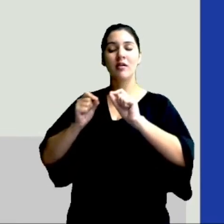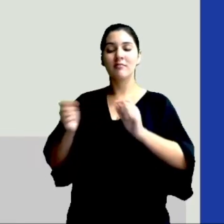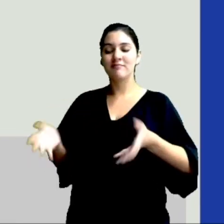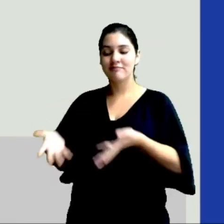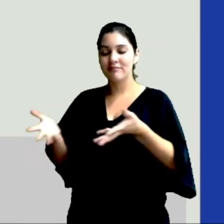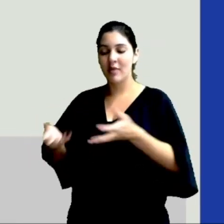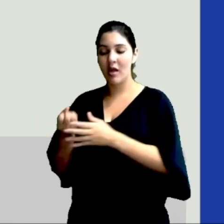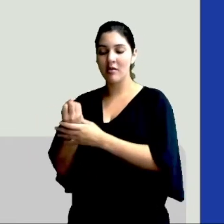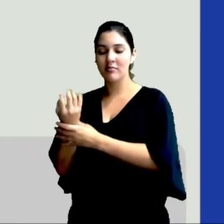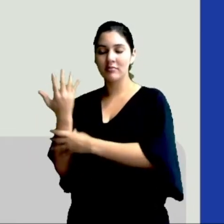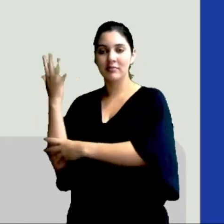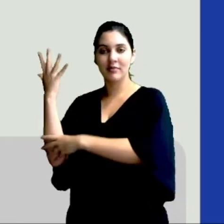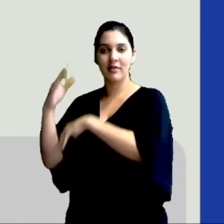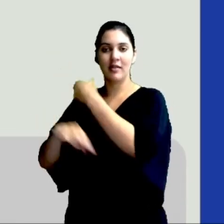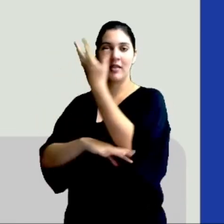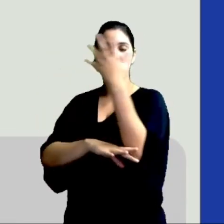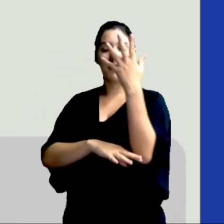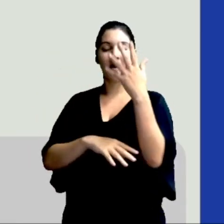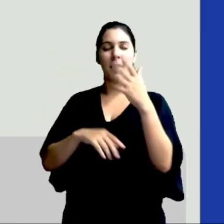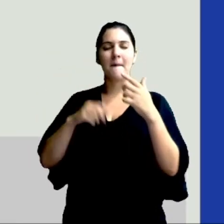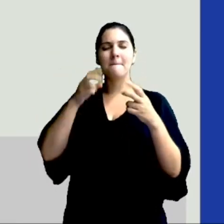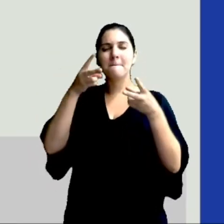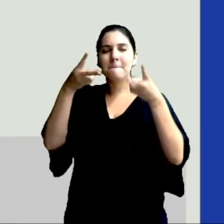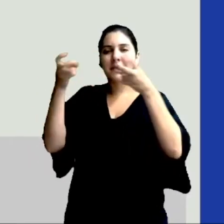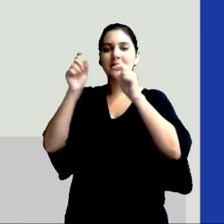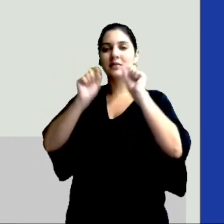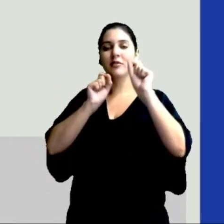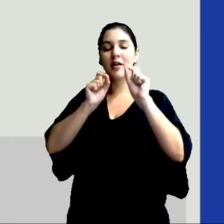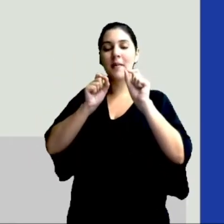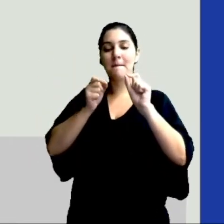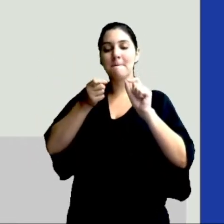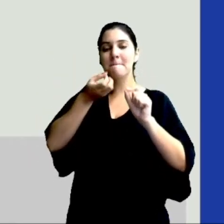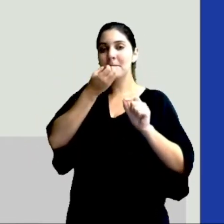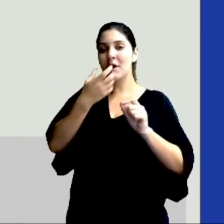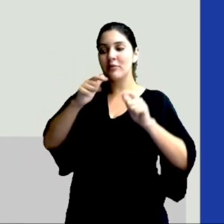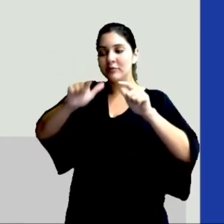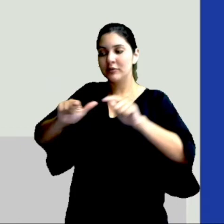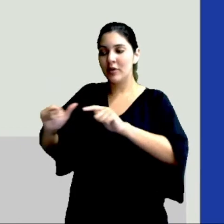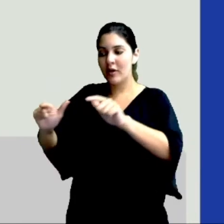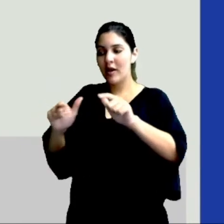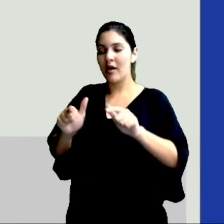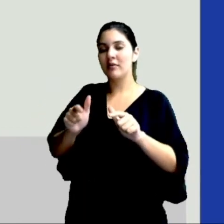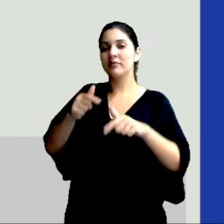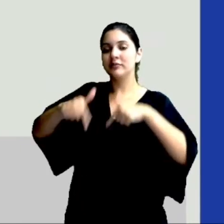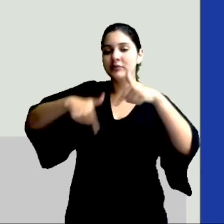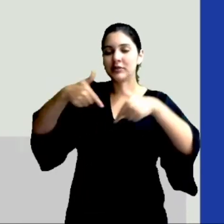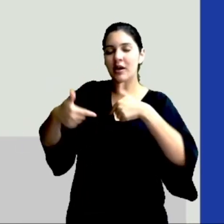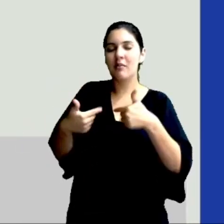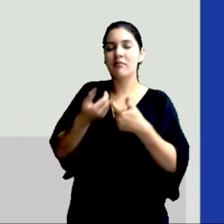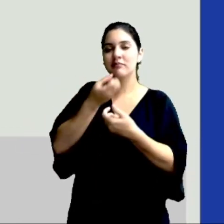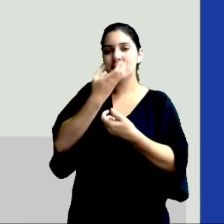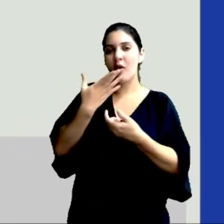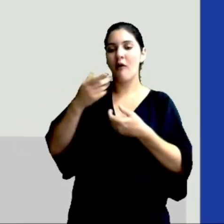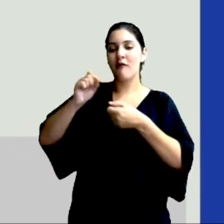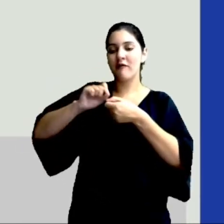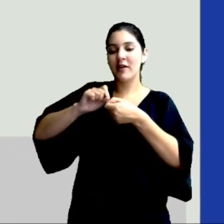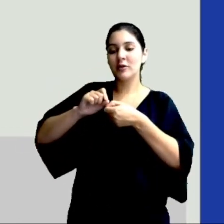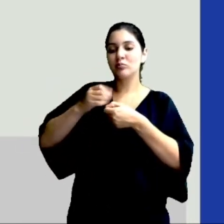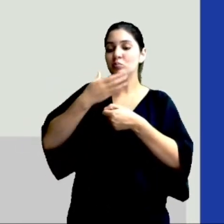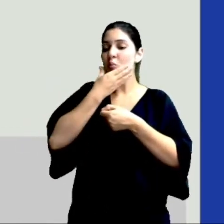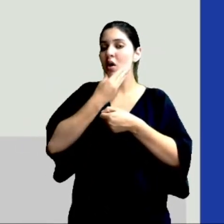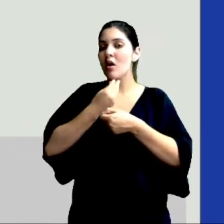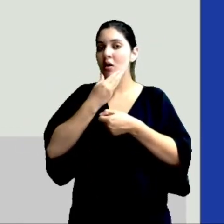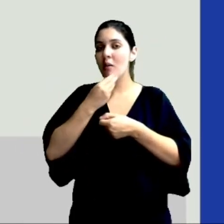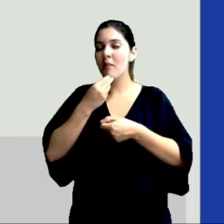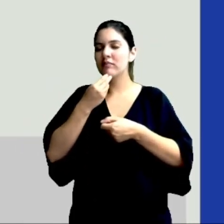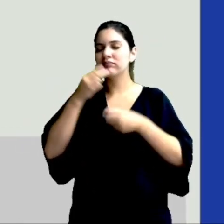você observa que é bem localizado, isso é bem um trabalho bem intensivo feito pelo homem, né? Porque você observa ao